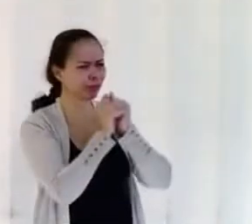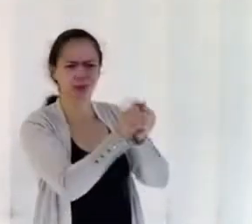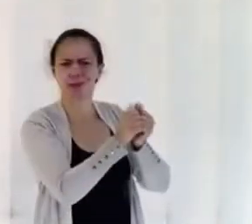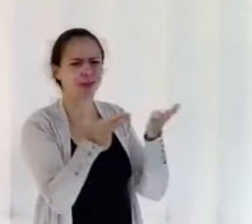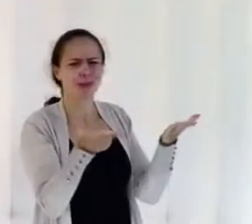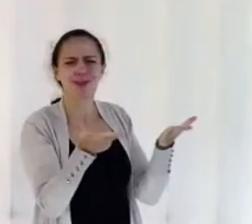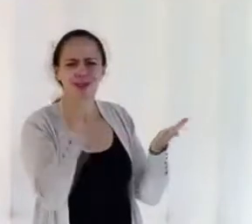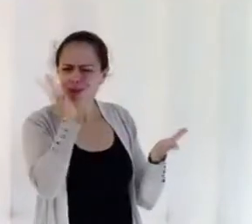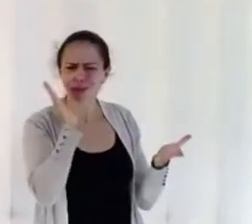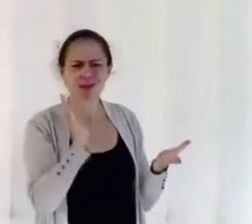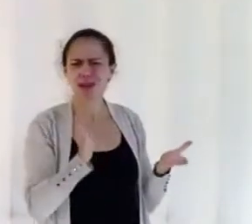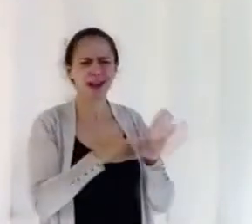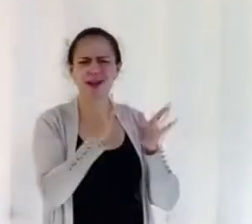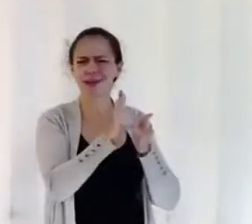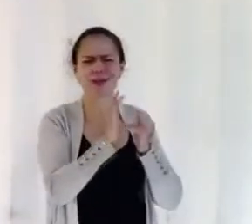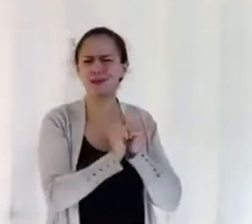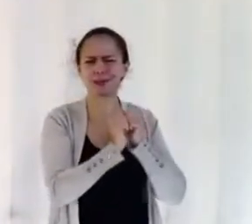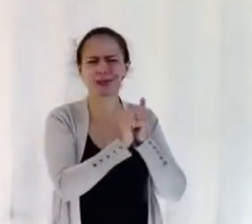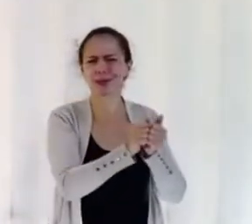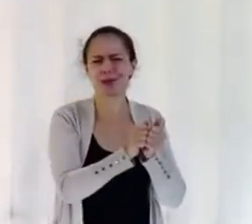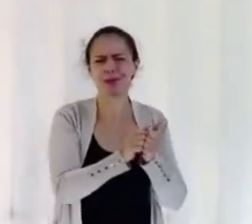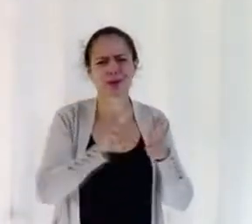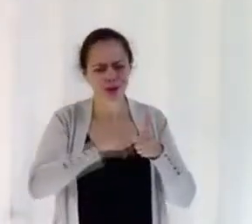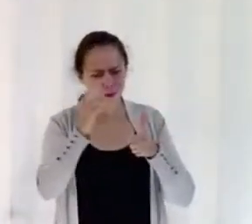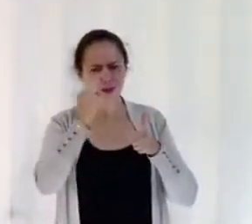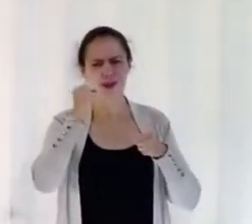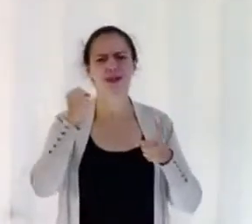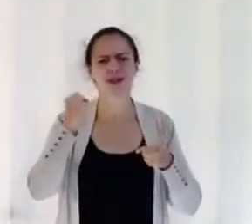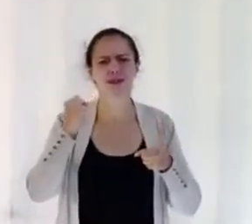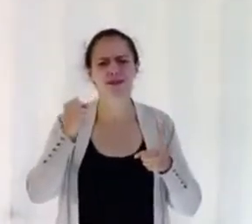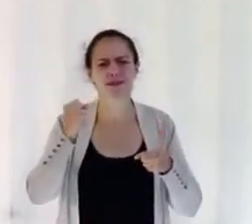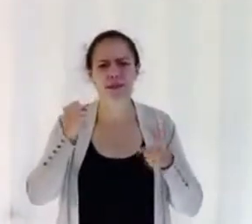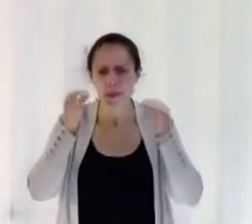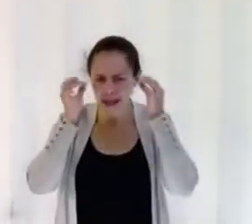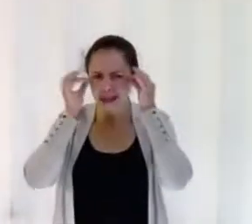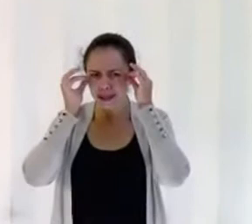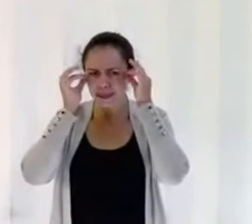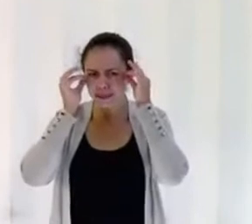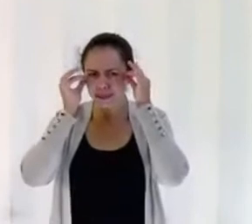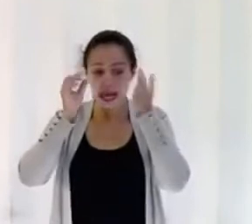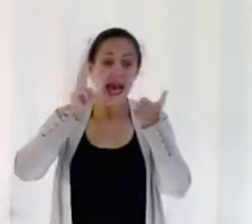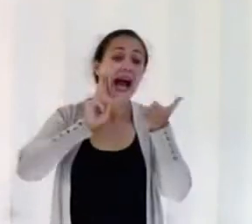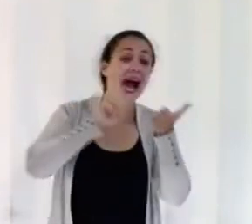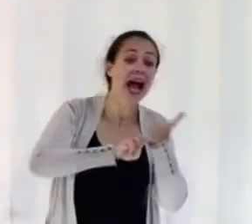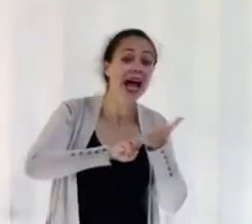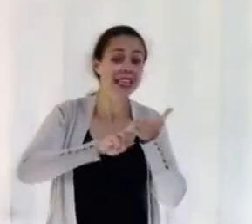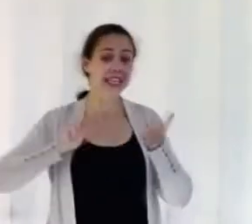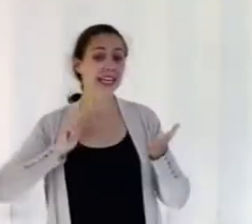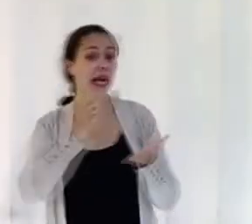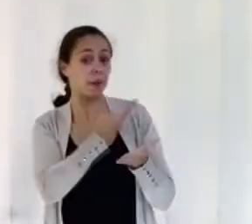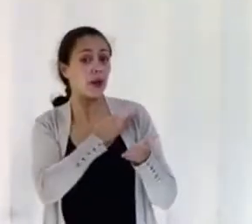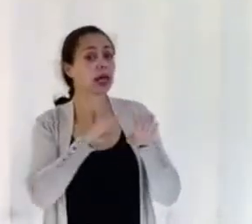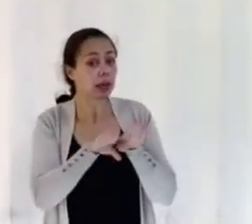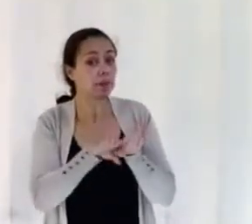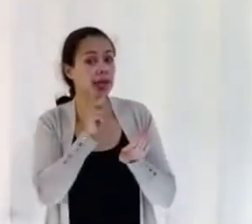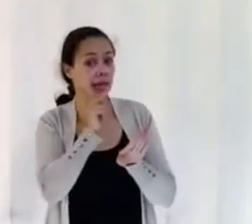que habita em nós. Mas o autor também nos leva para a realidade do problema do pecado e como o